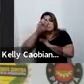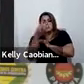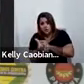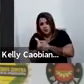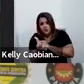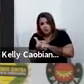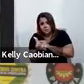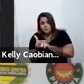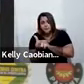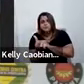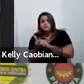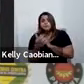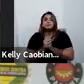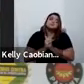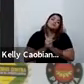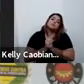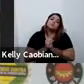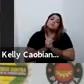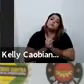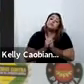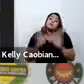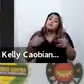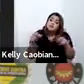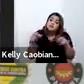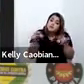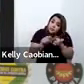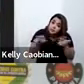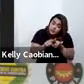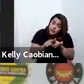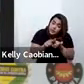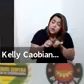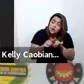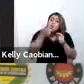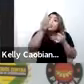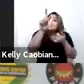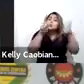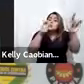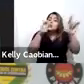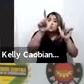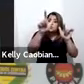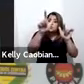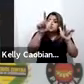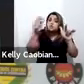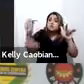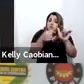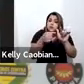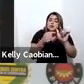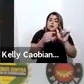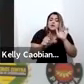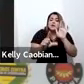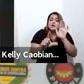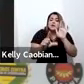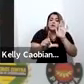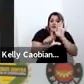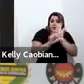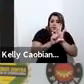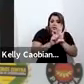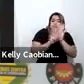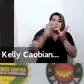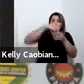certo? E também outras alternativas da CLT, como layoff, enfim, alternativas que nós